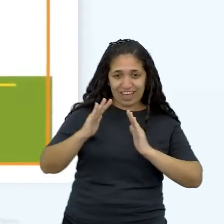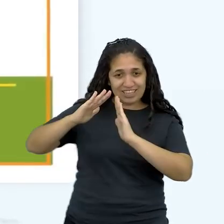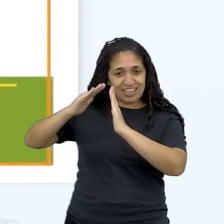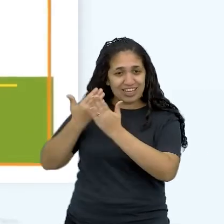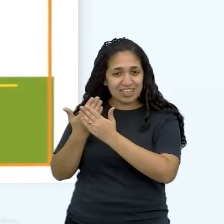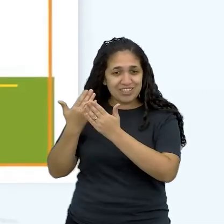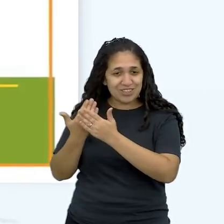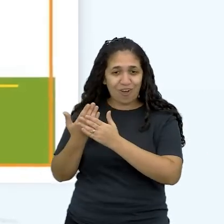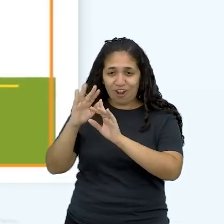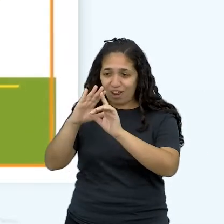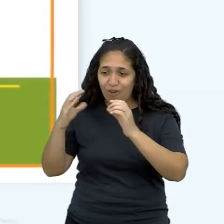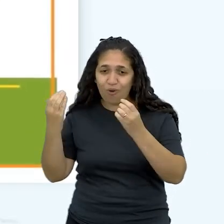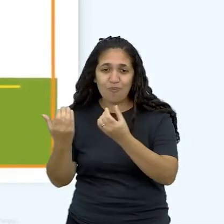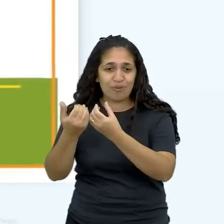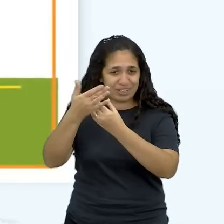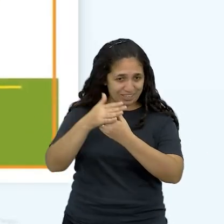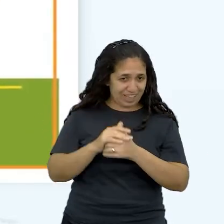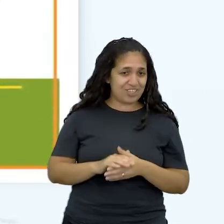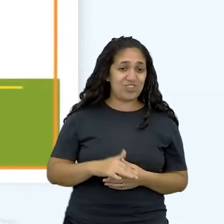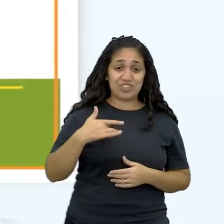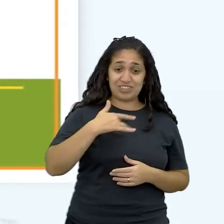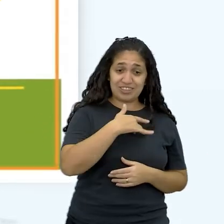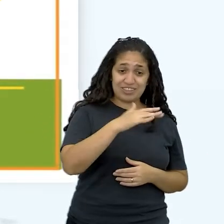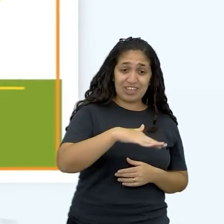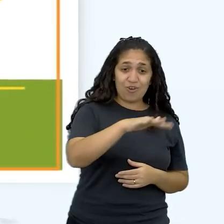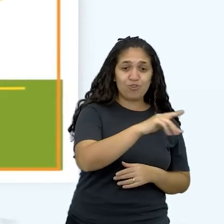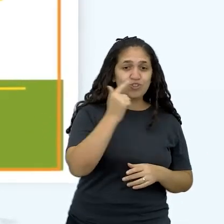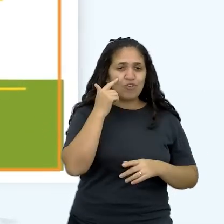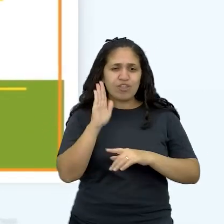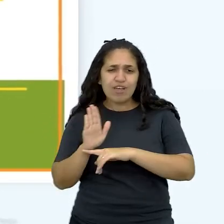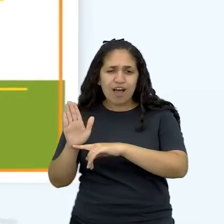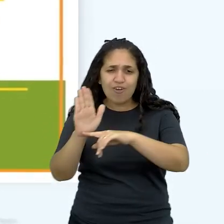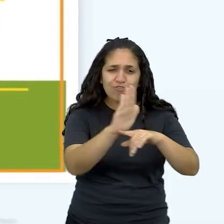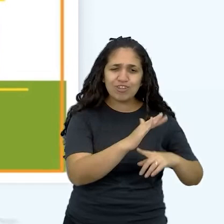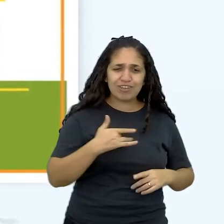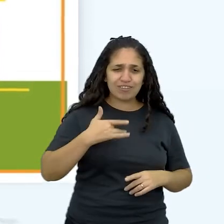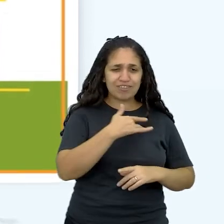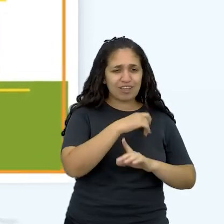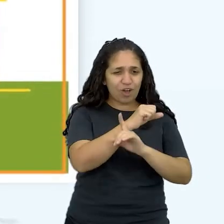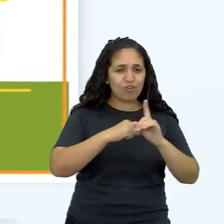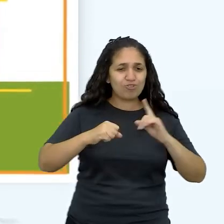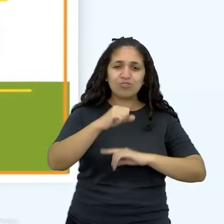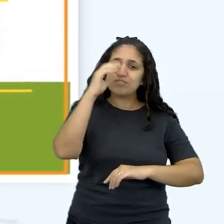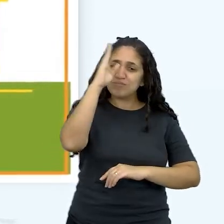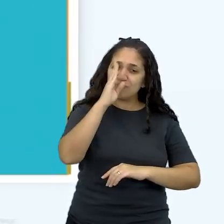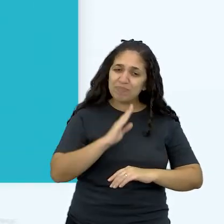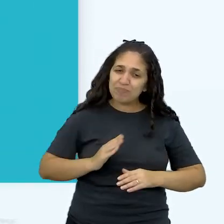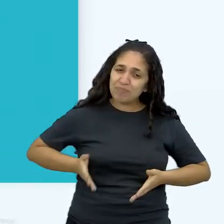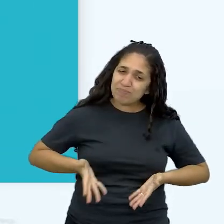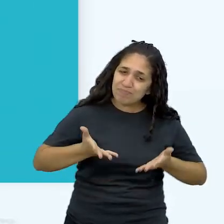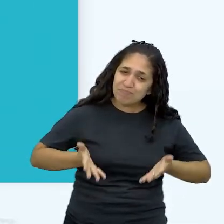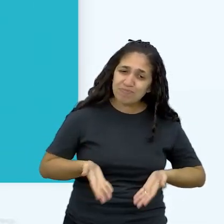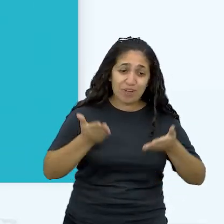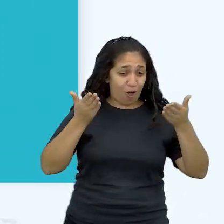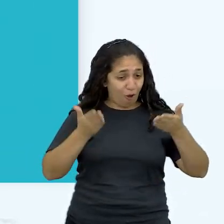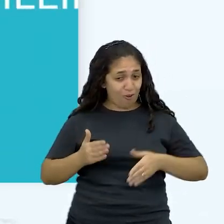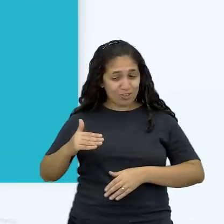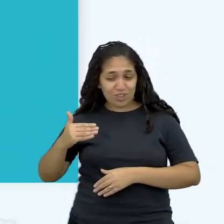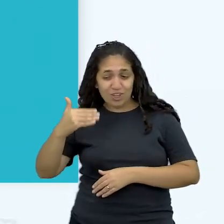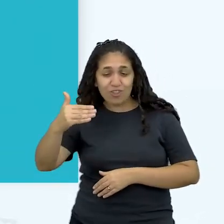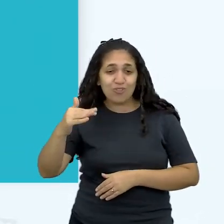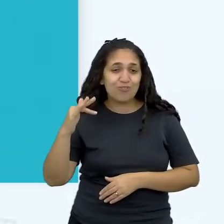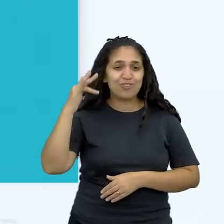comunidade e serviço de saúde. Você estará ajudando a promover a saúde da sociedade brasileira, hoje e no